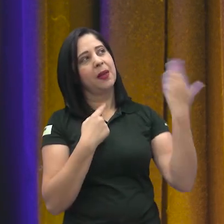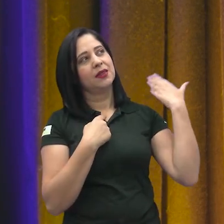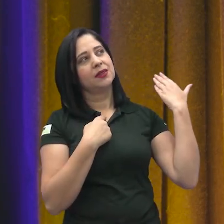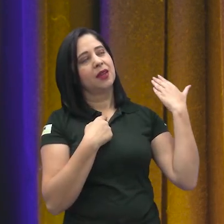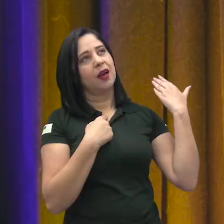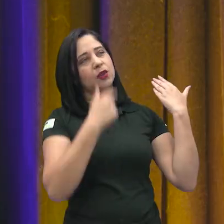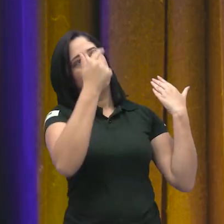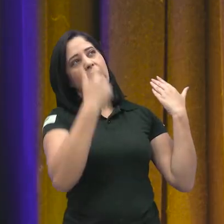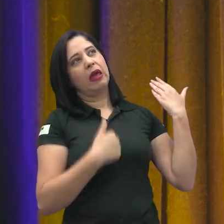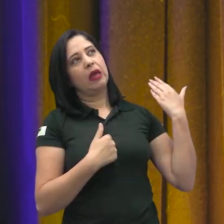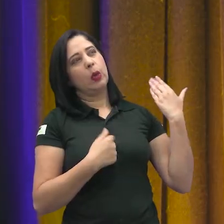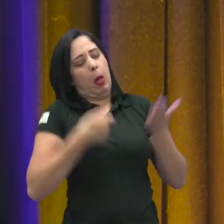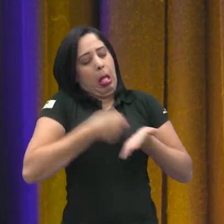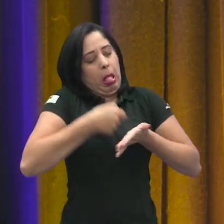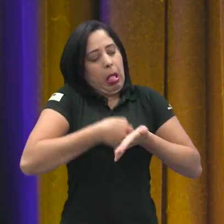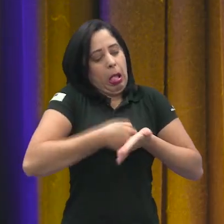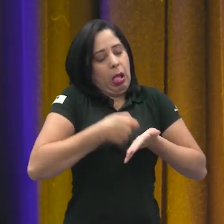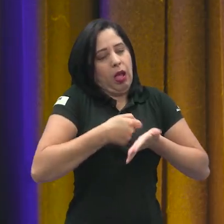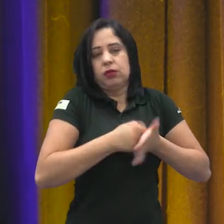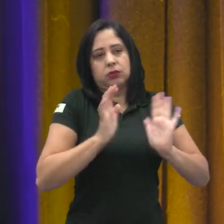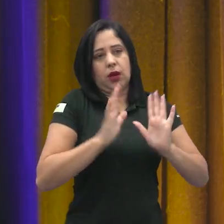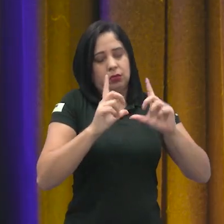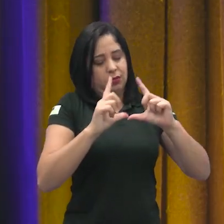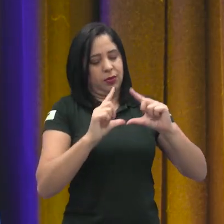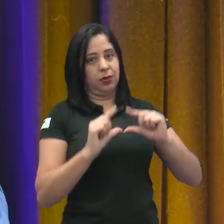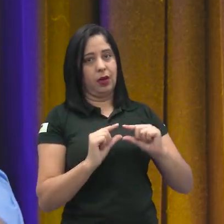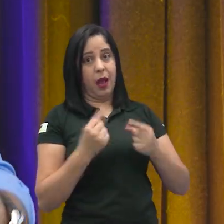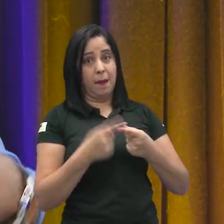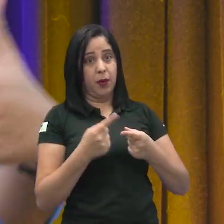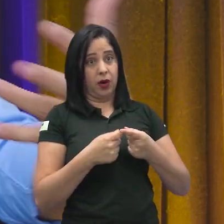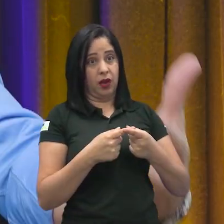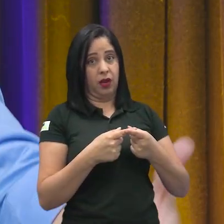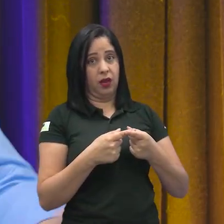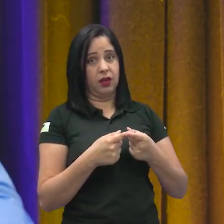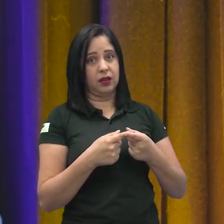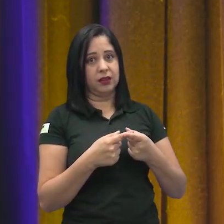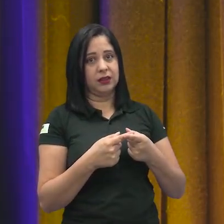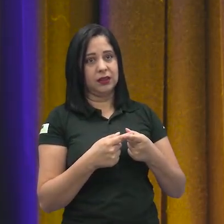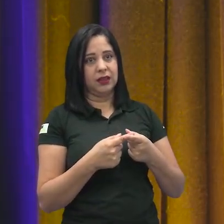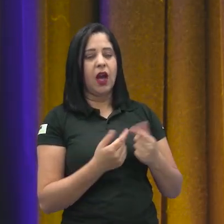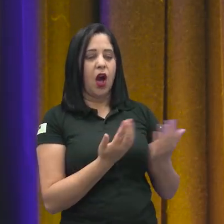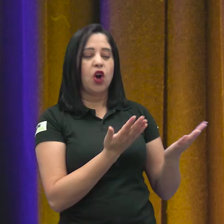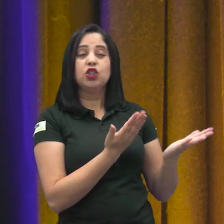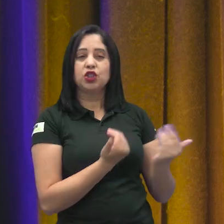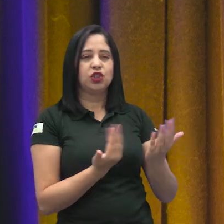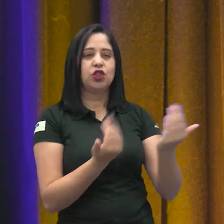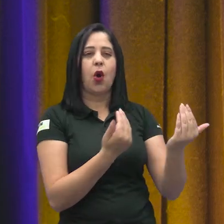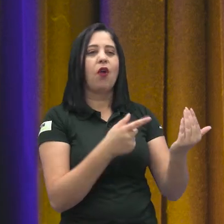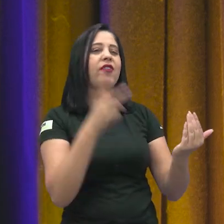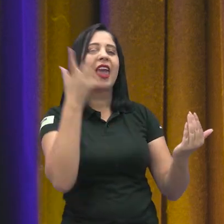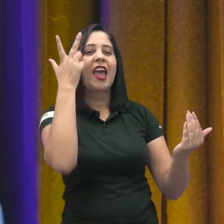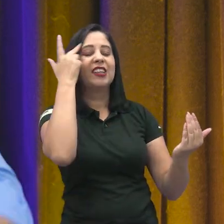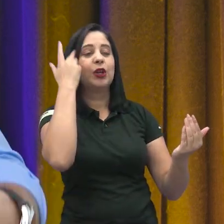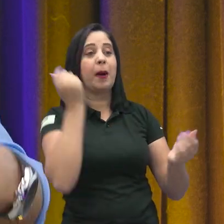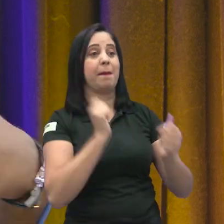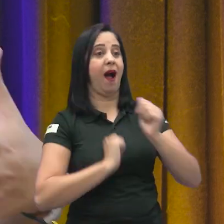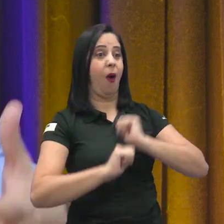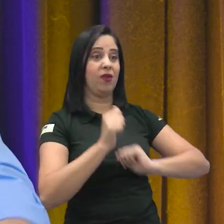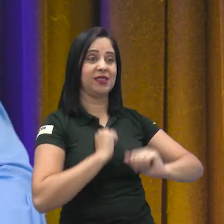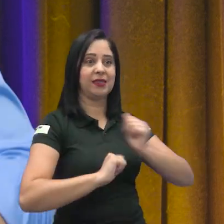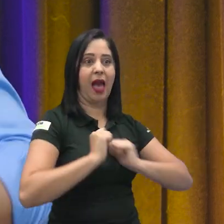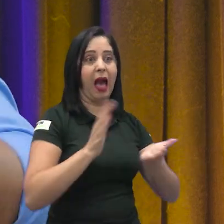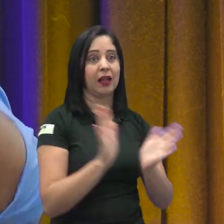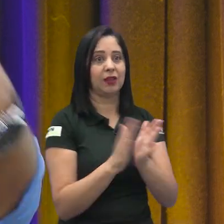me cobraria um pouco menos. Um pouco menos. Acho que a ansiedade até da plena juventude, de já de fato